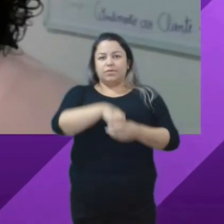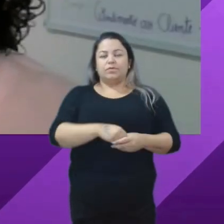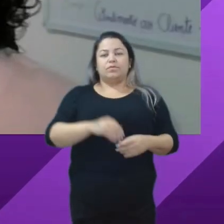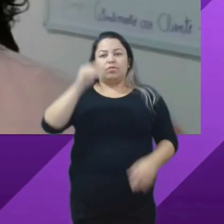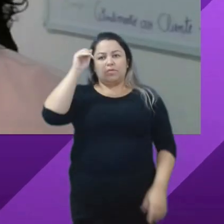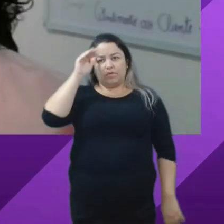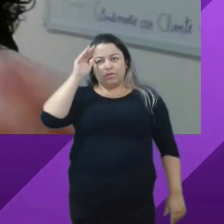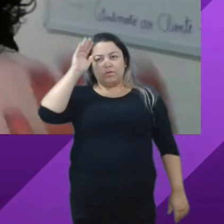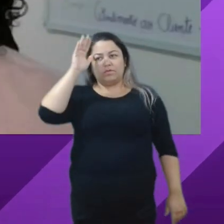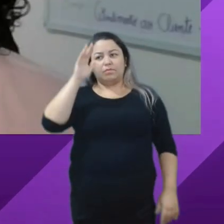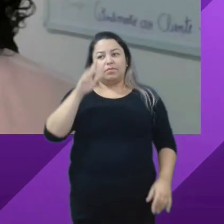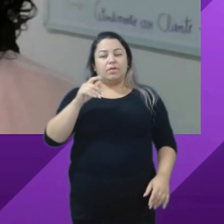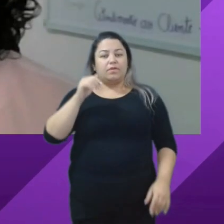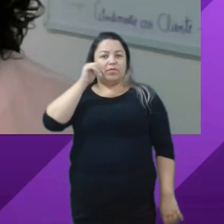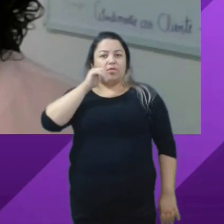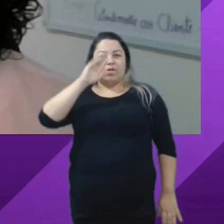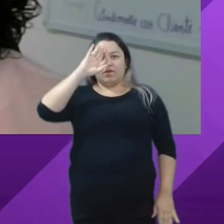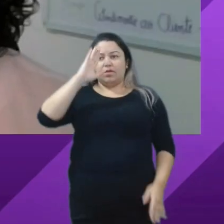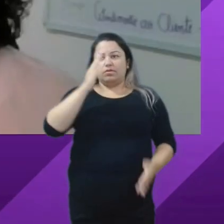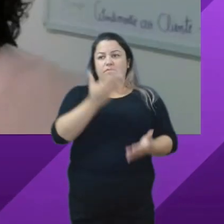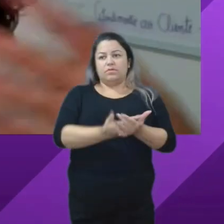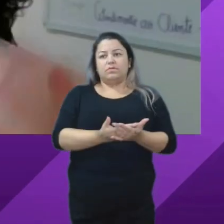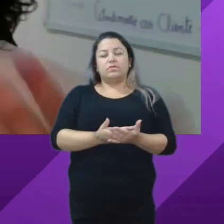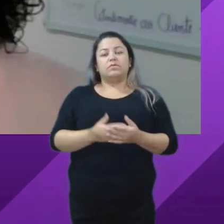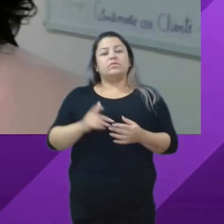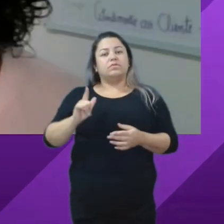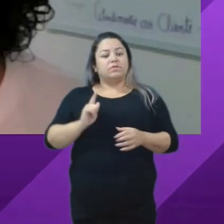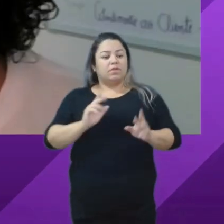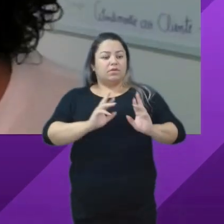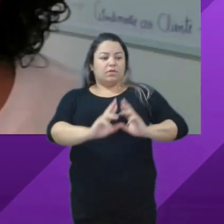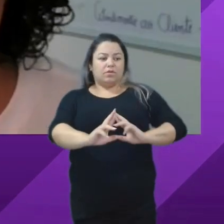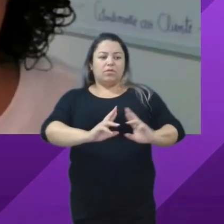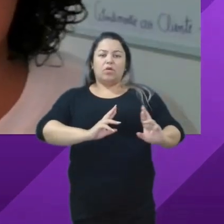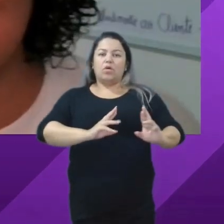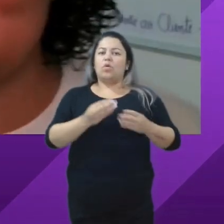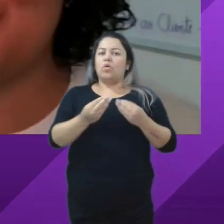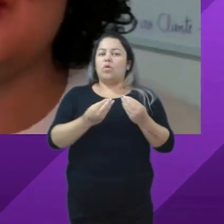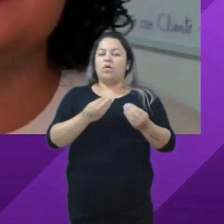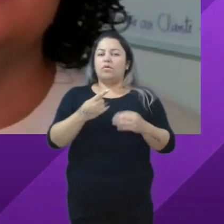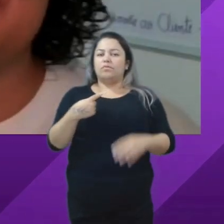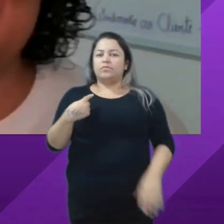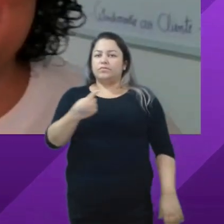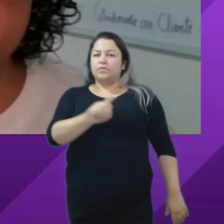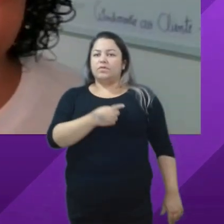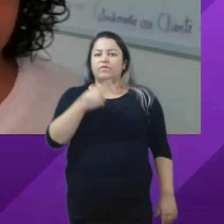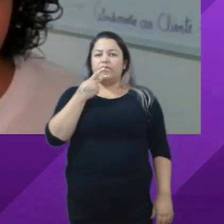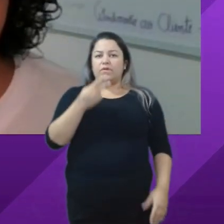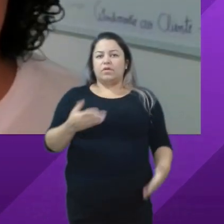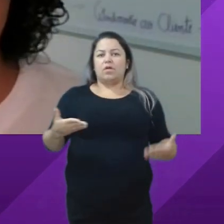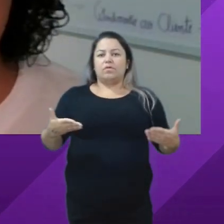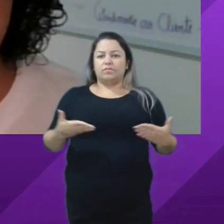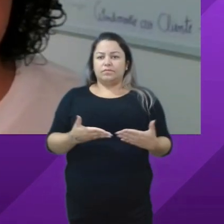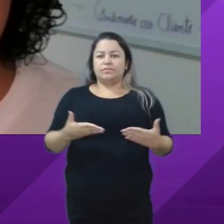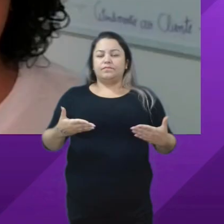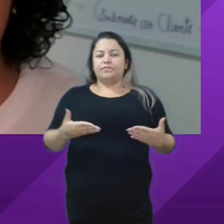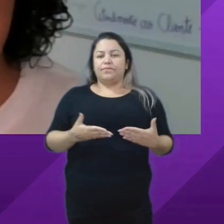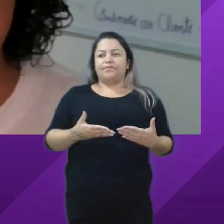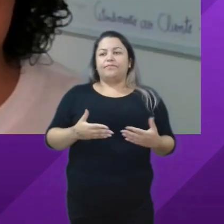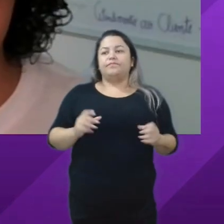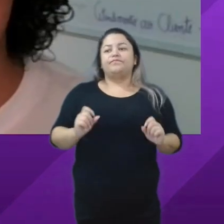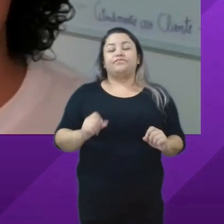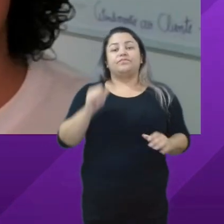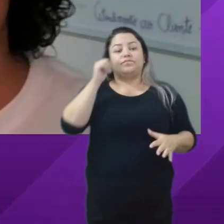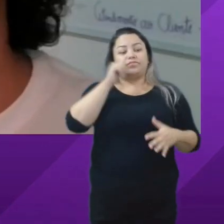bancadas femininas, e eu acredito que isso tem muita relação com o que a gente vai abordar aqui hoje. Inclusive, o quarto Elas por Elas